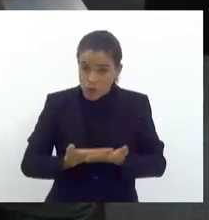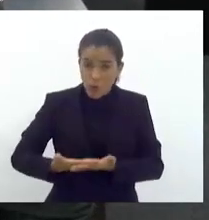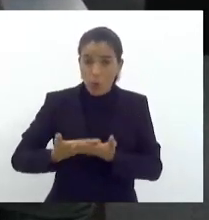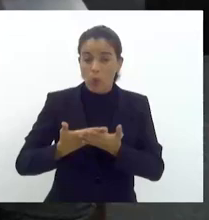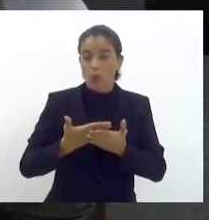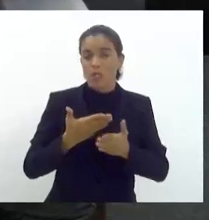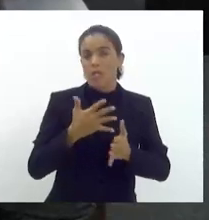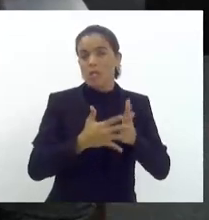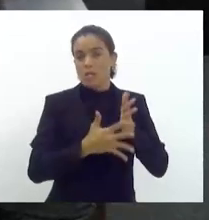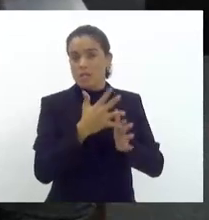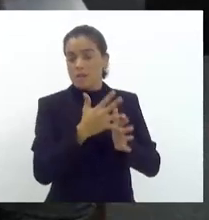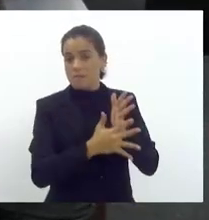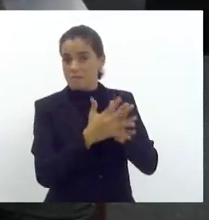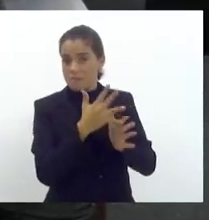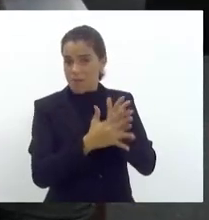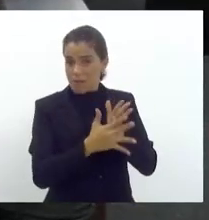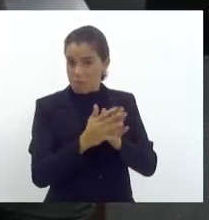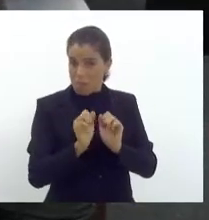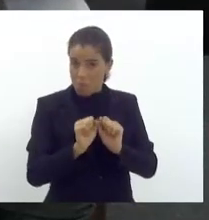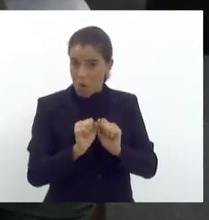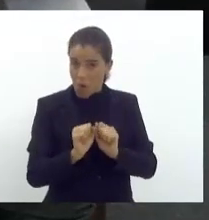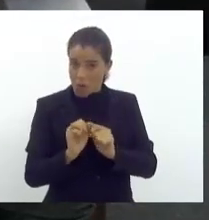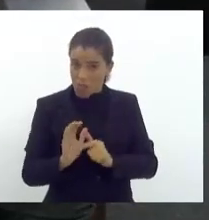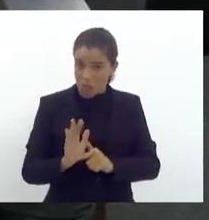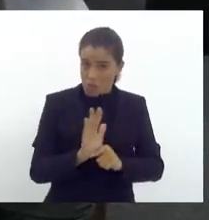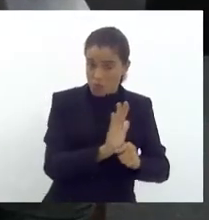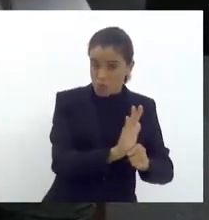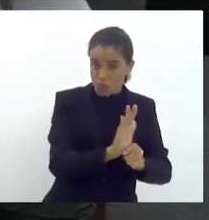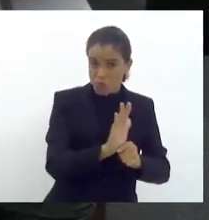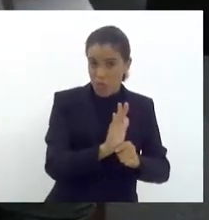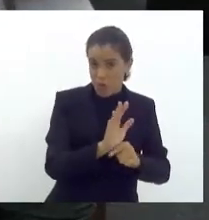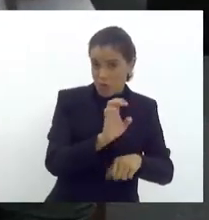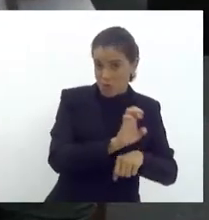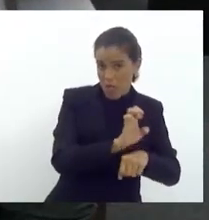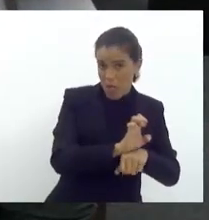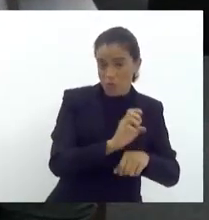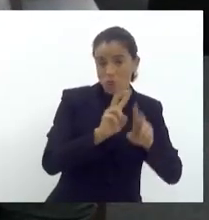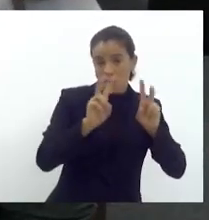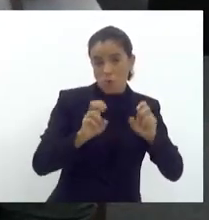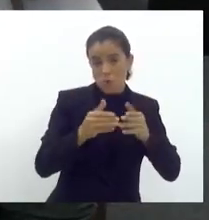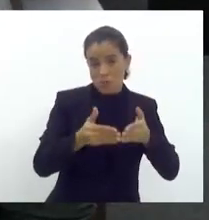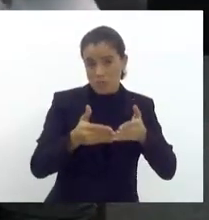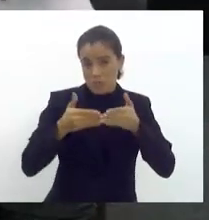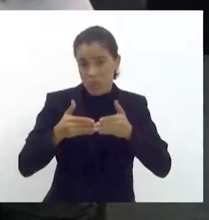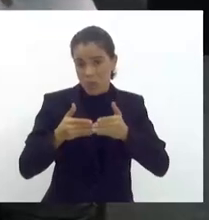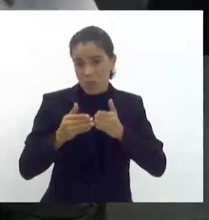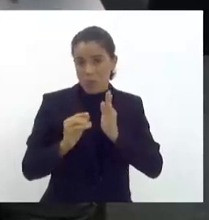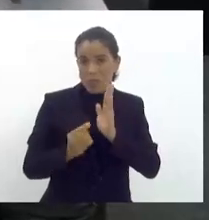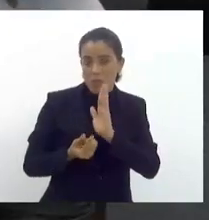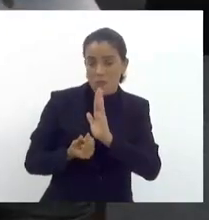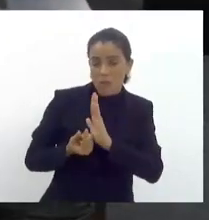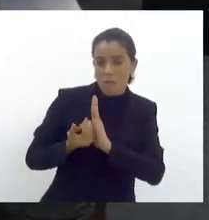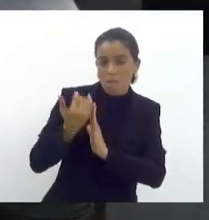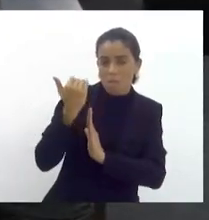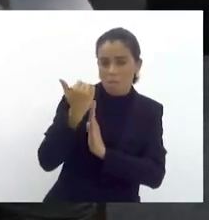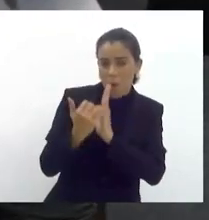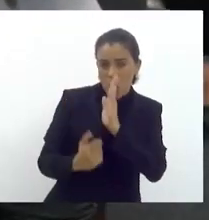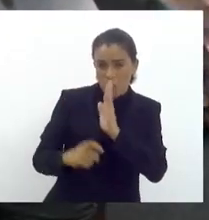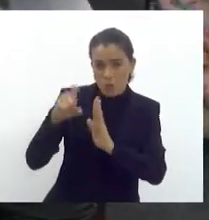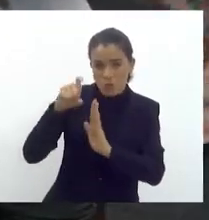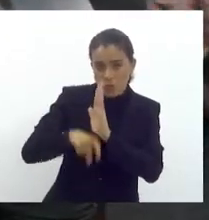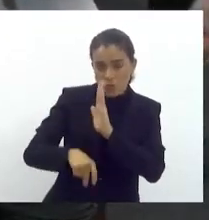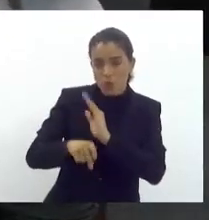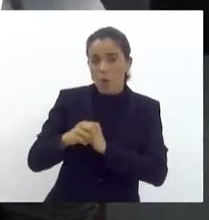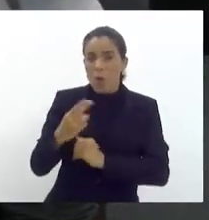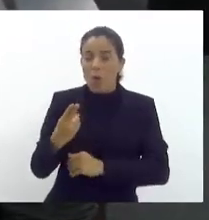o que pode trazer de benefício para o estado uma isenção do ponto de vista da geração de renda do ponto de vista da geração de